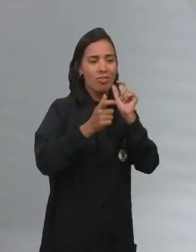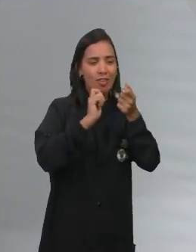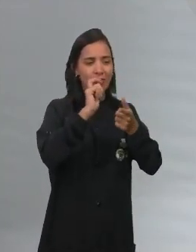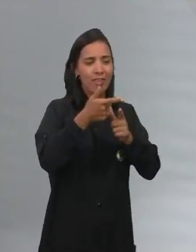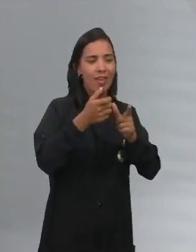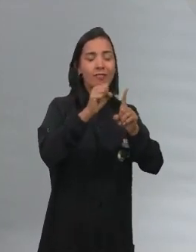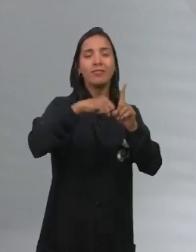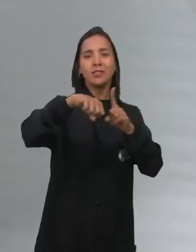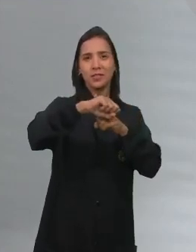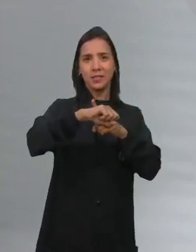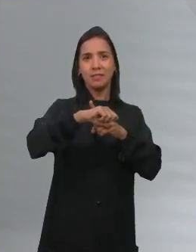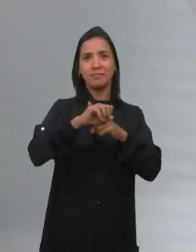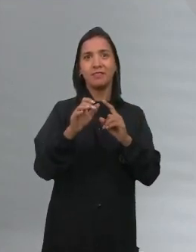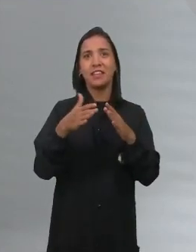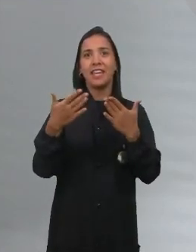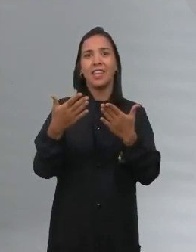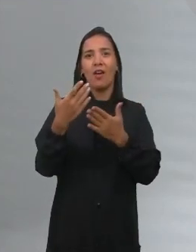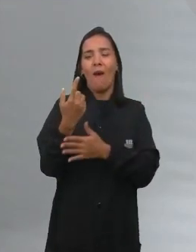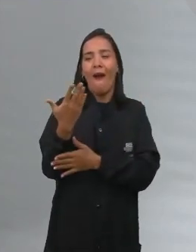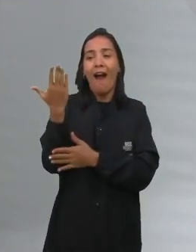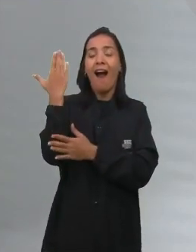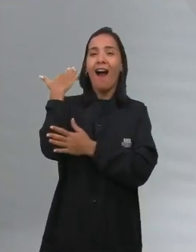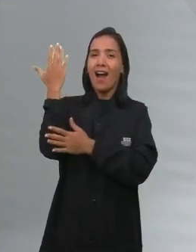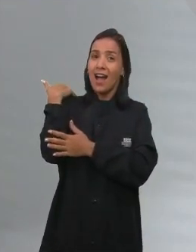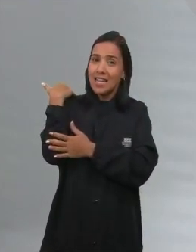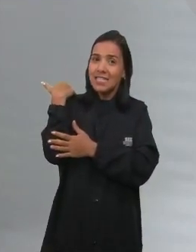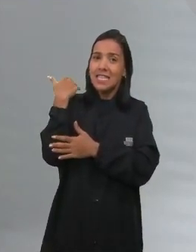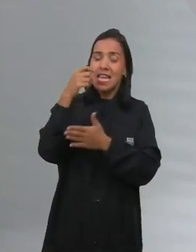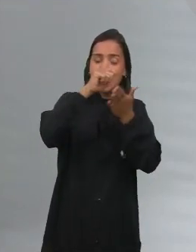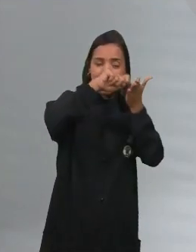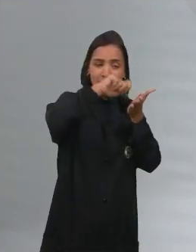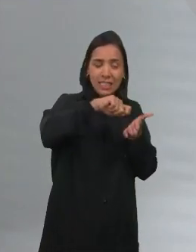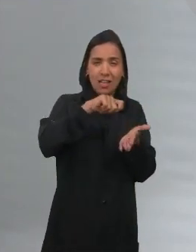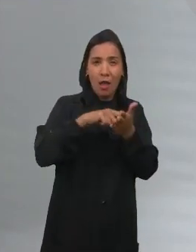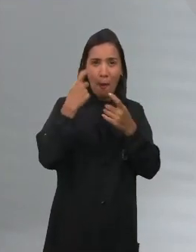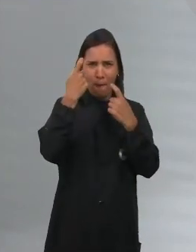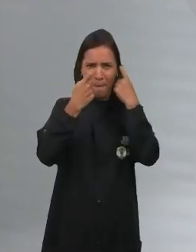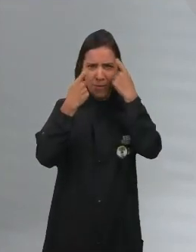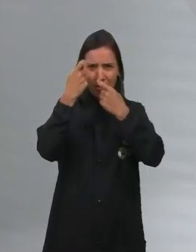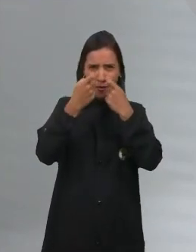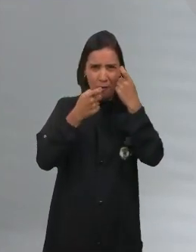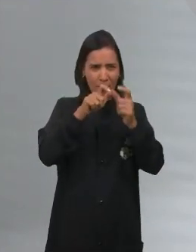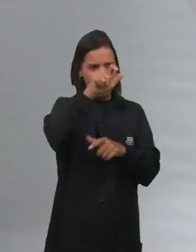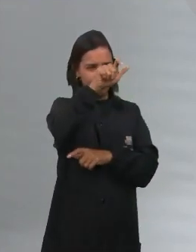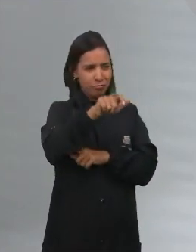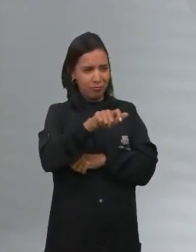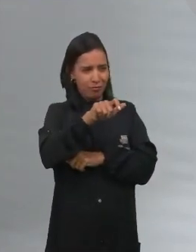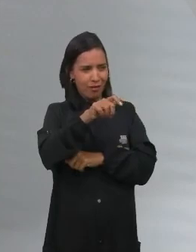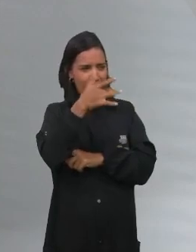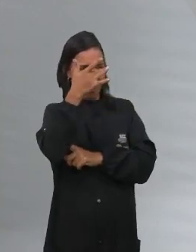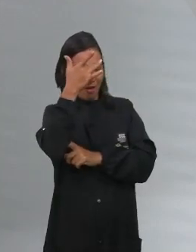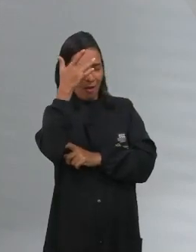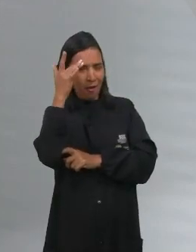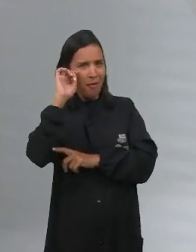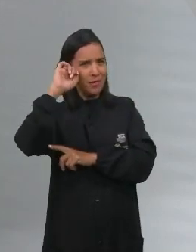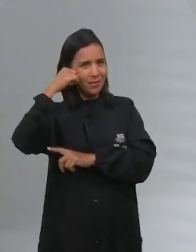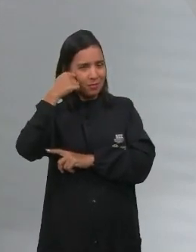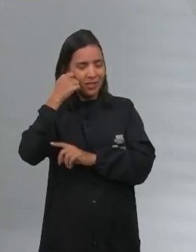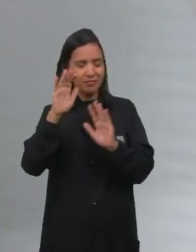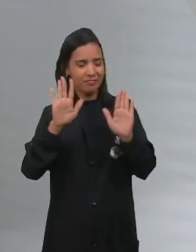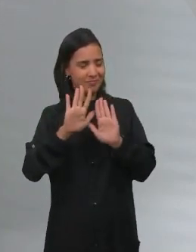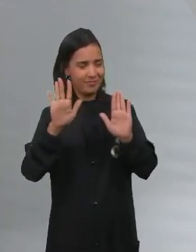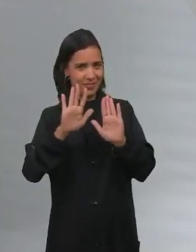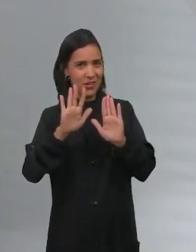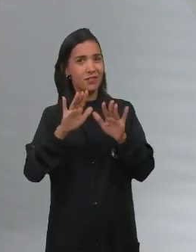do Brasil, os escritores nunca se preocuparam em dar voz aos negros. Então, Castro Alves, ele vem de